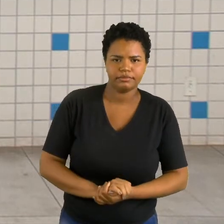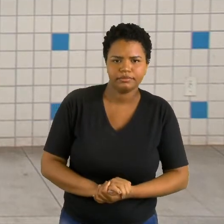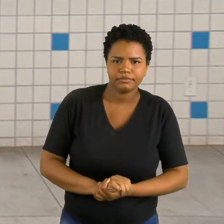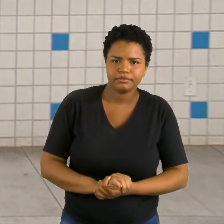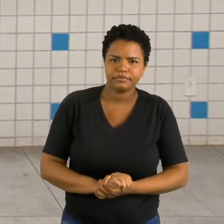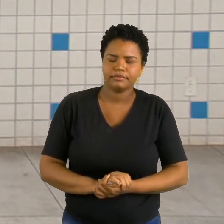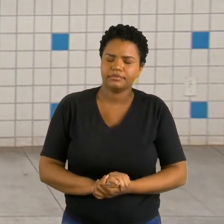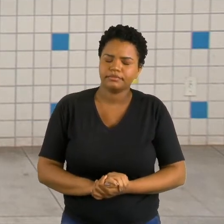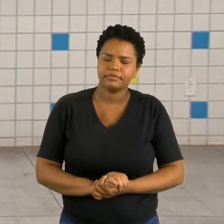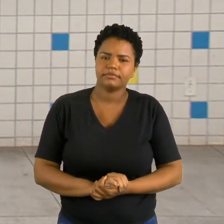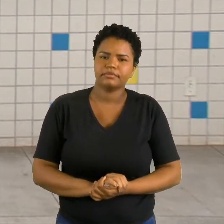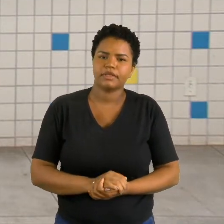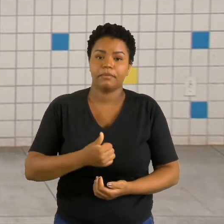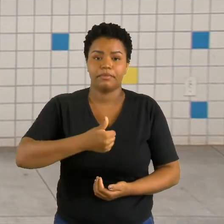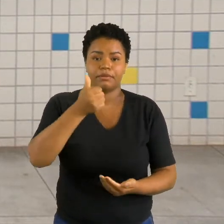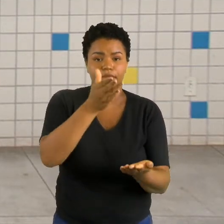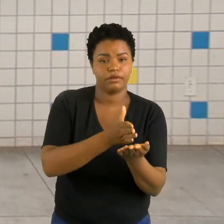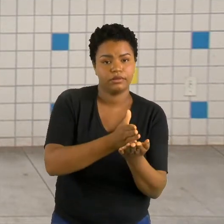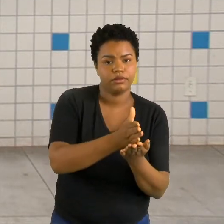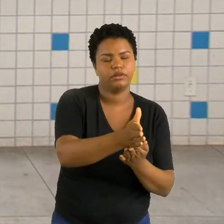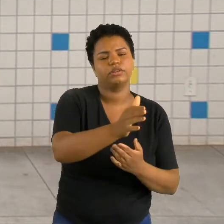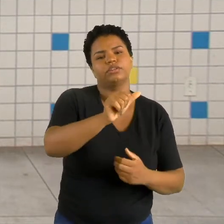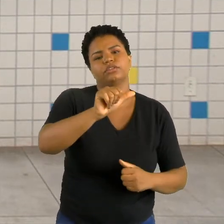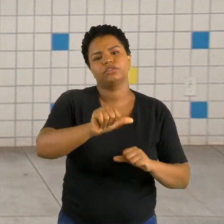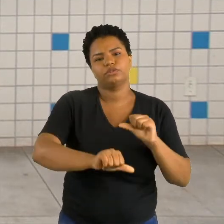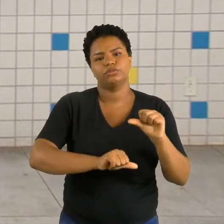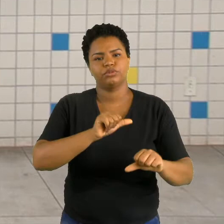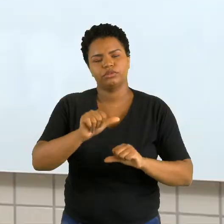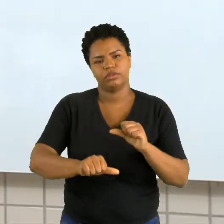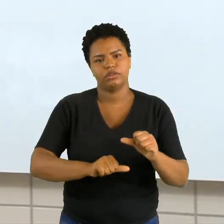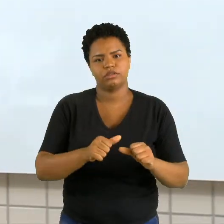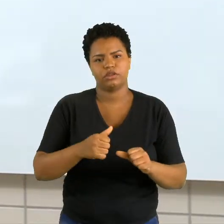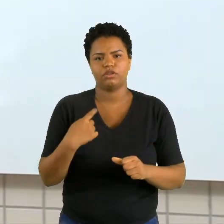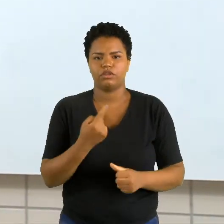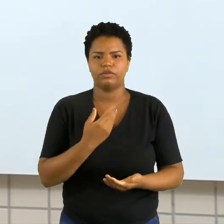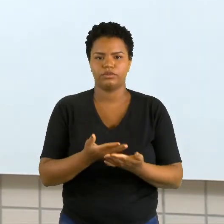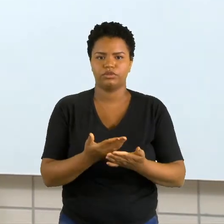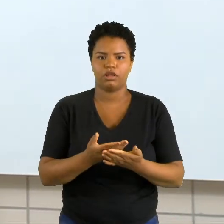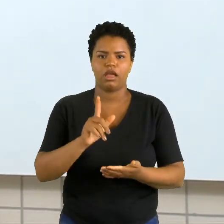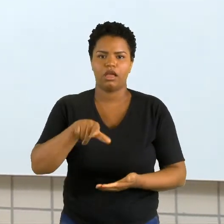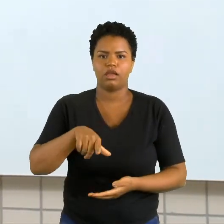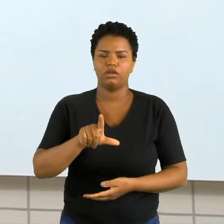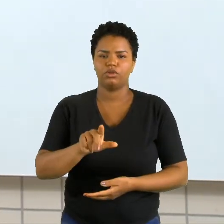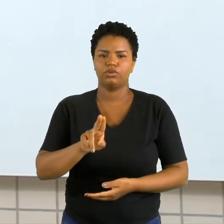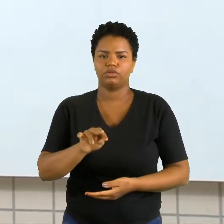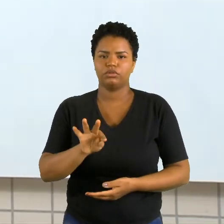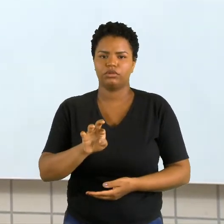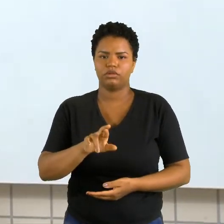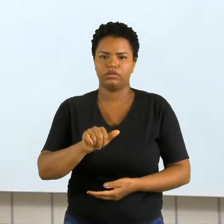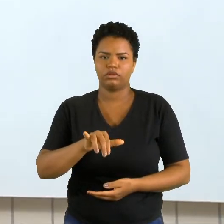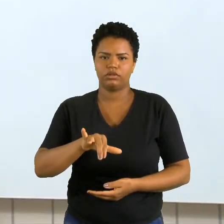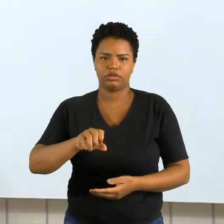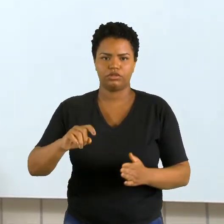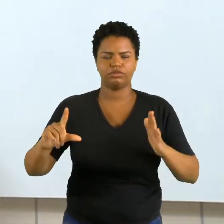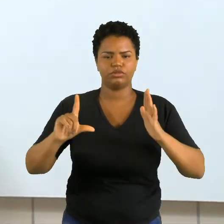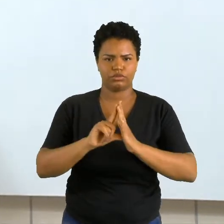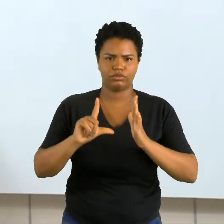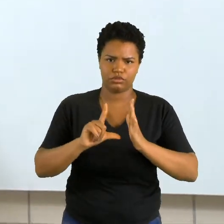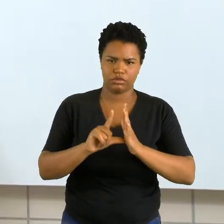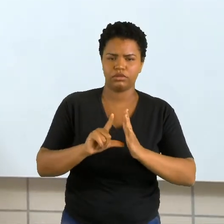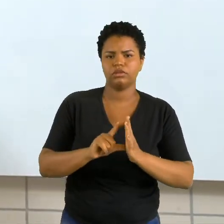condenava, por exemplo, o empréstimo de dinheiro a juro, certo? Ou seja, Os burgueses eram vistos como pecadores durante